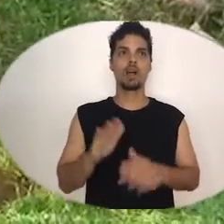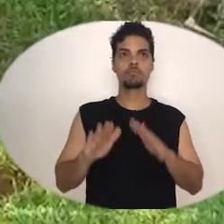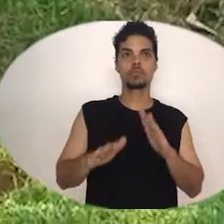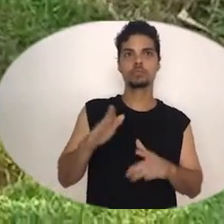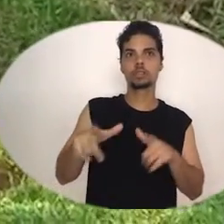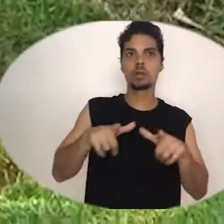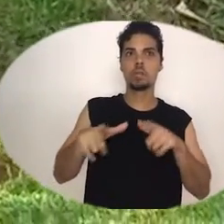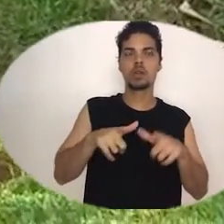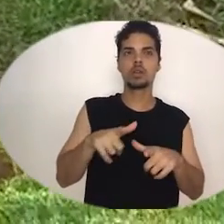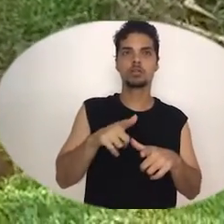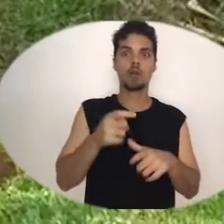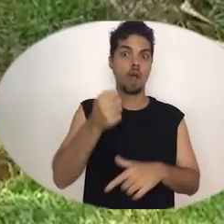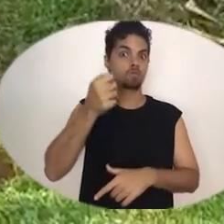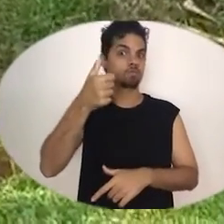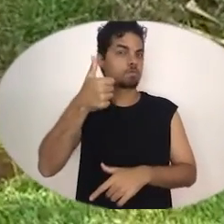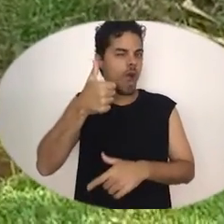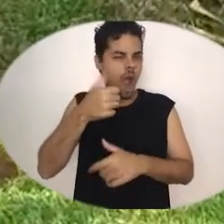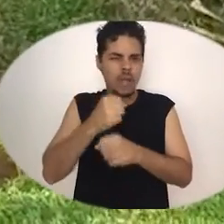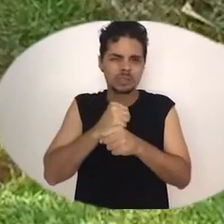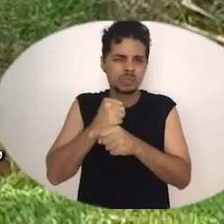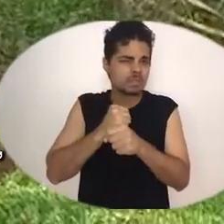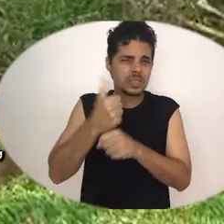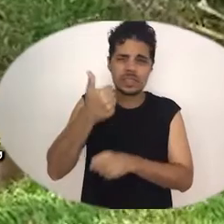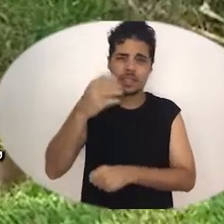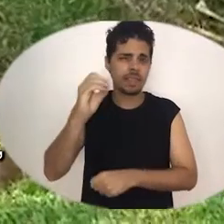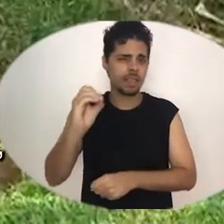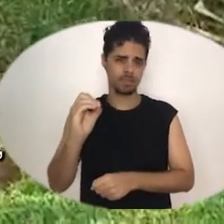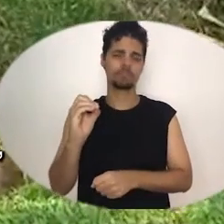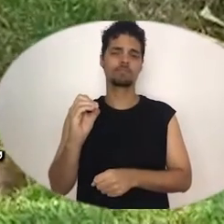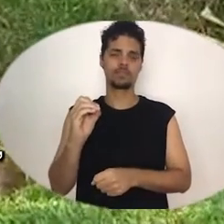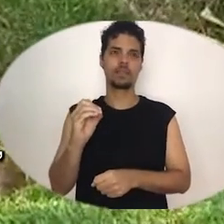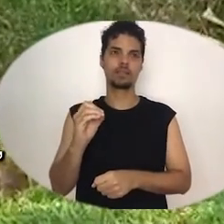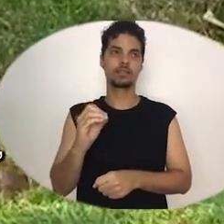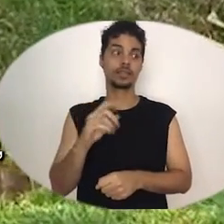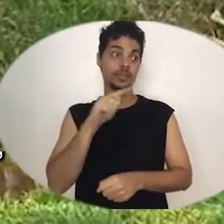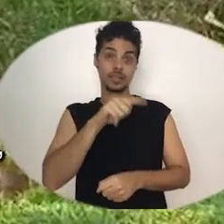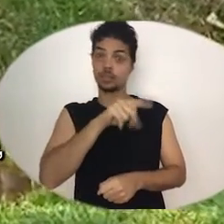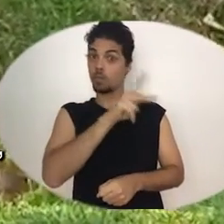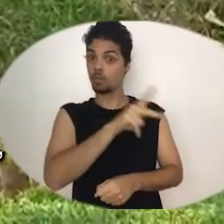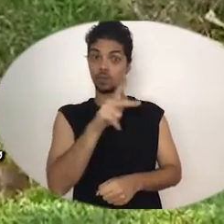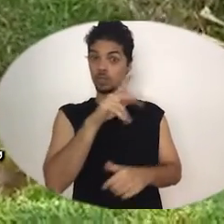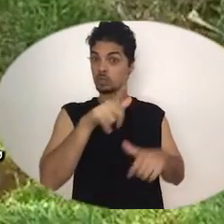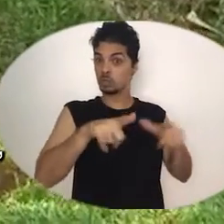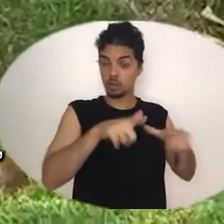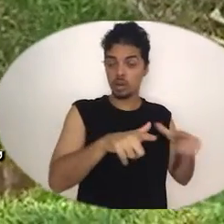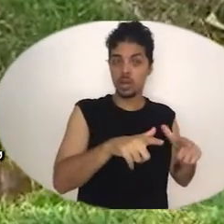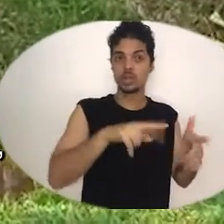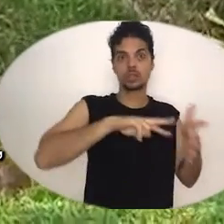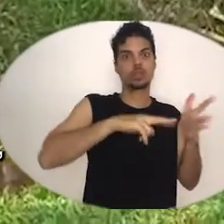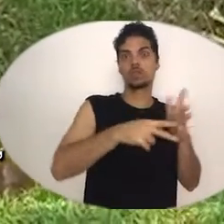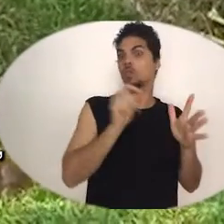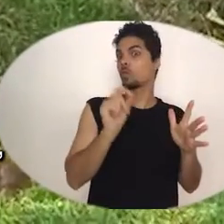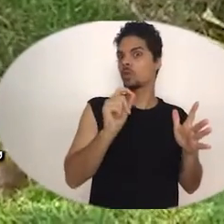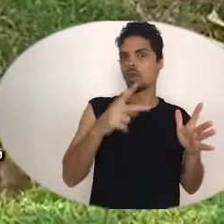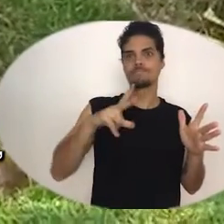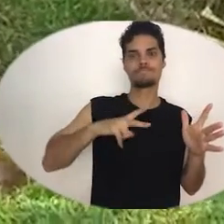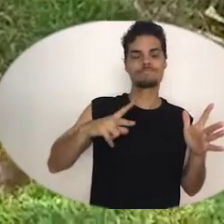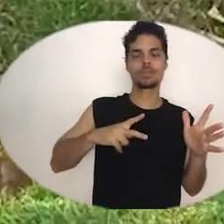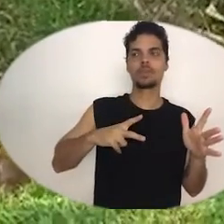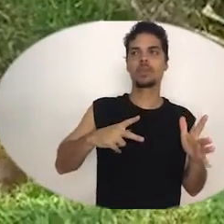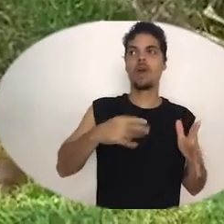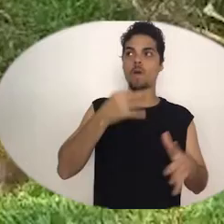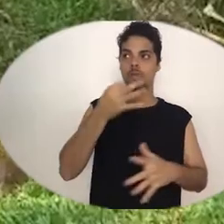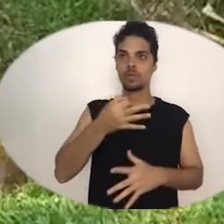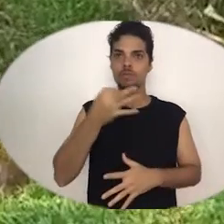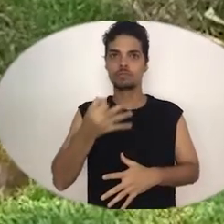da rede pública de ensino. E ser professora é uma tarefa desafiadora, principalmente no pós-pandemia,